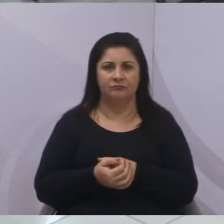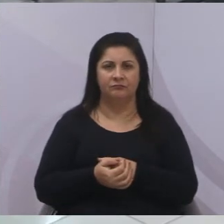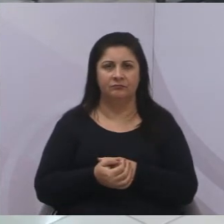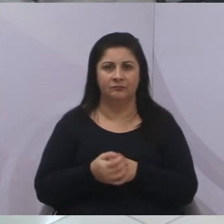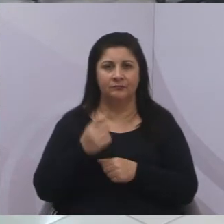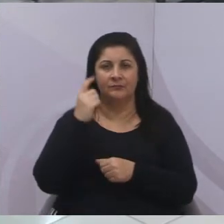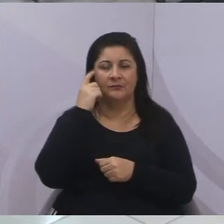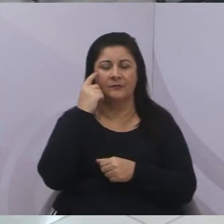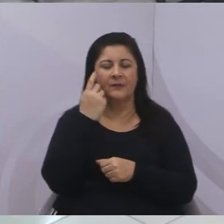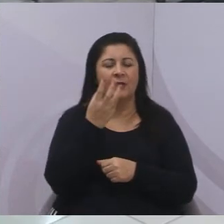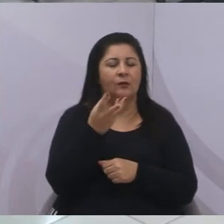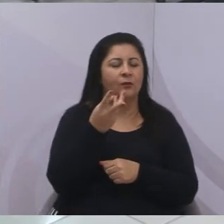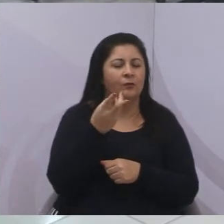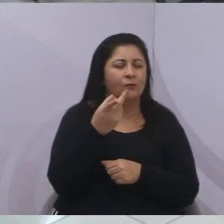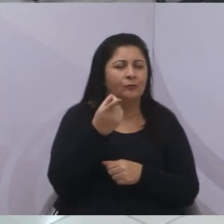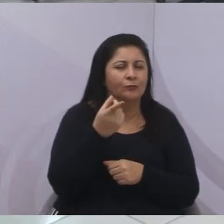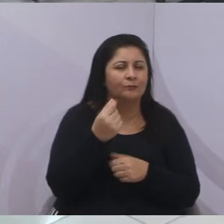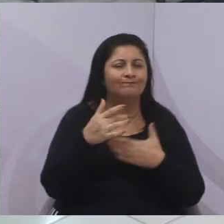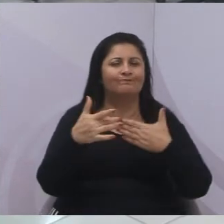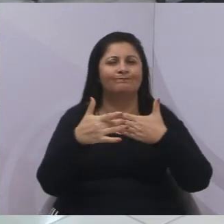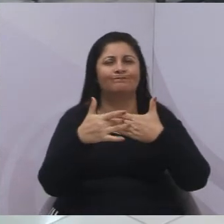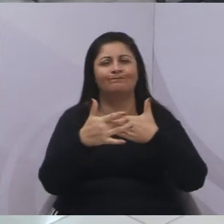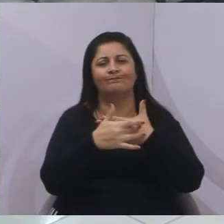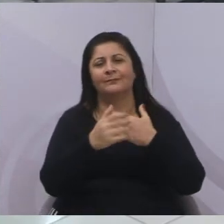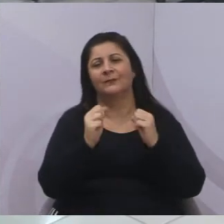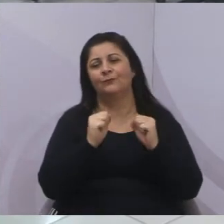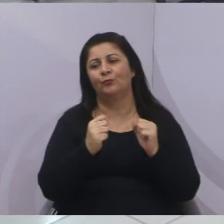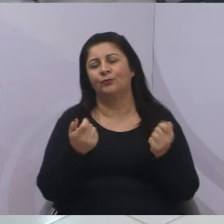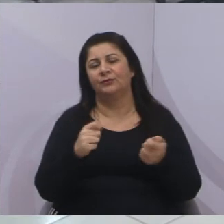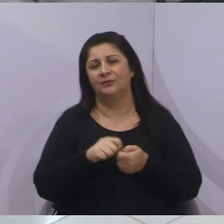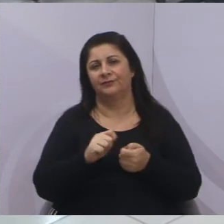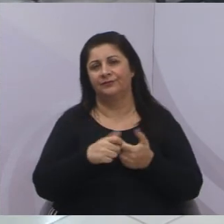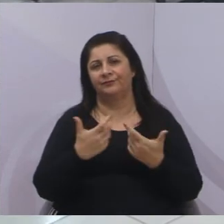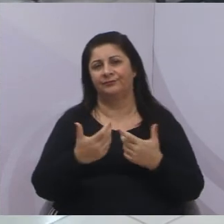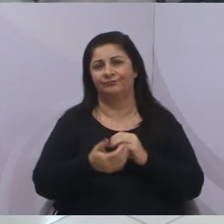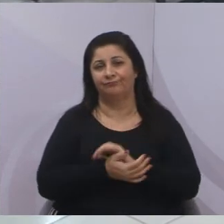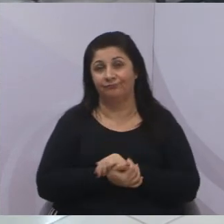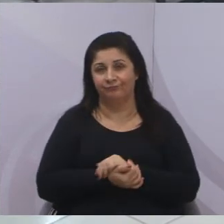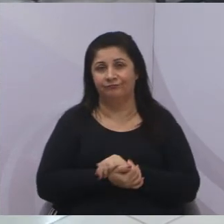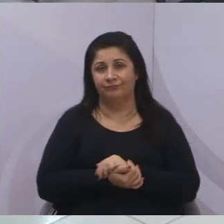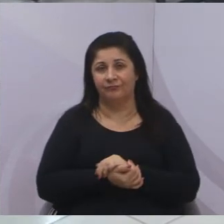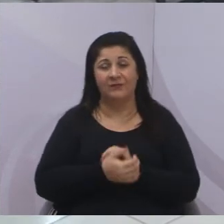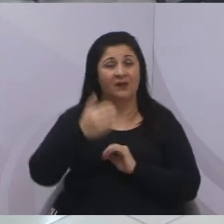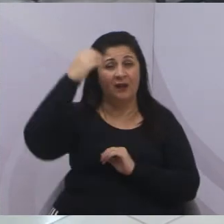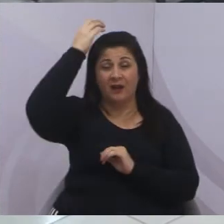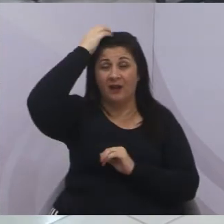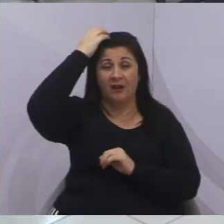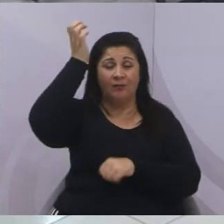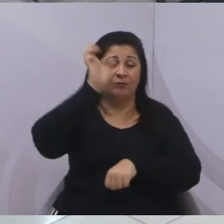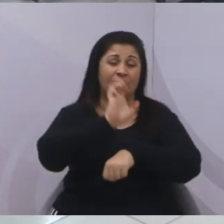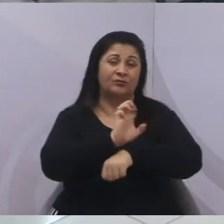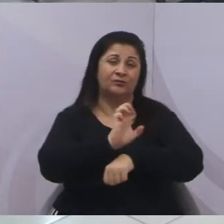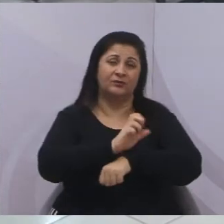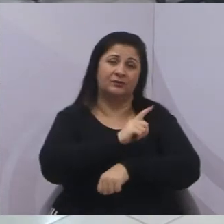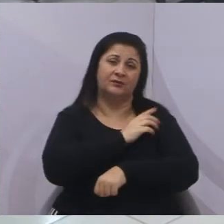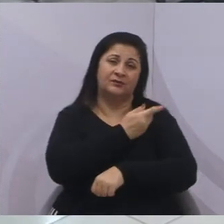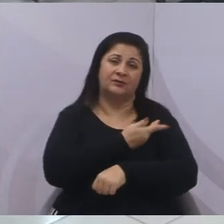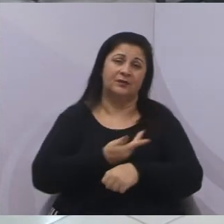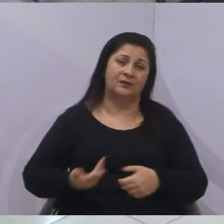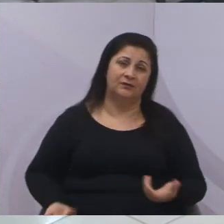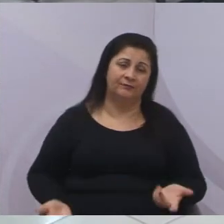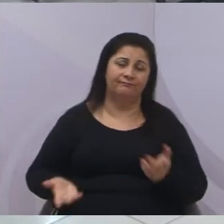quantas endoscopias e colonoscopias a gente deixa de fazer, né? Então, realmente, é muito